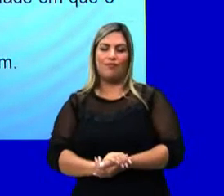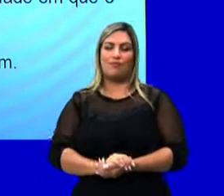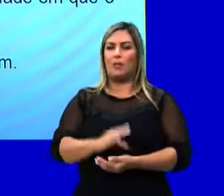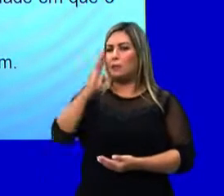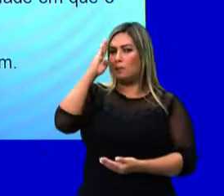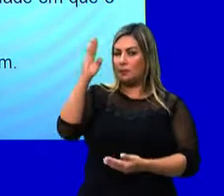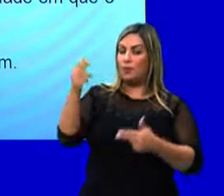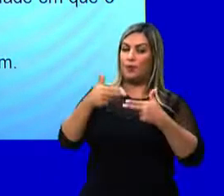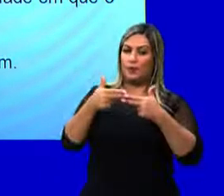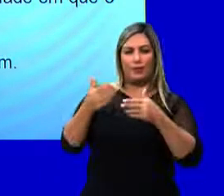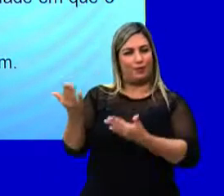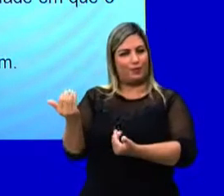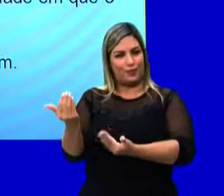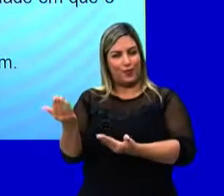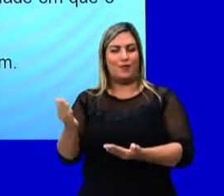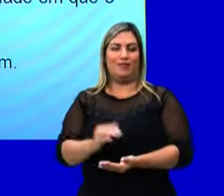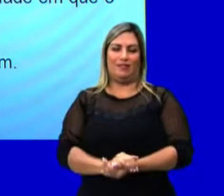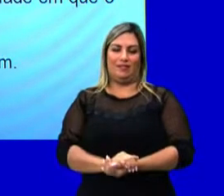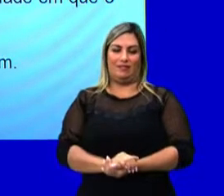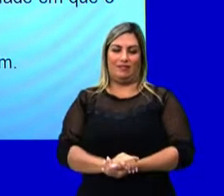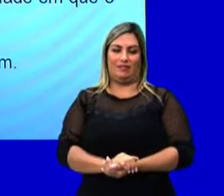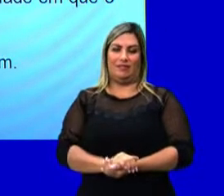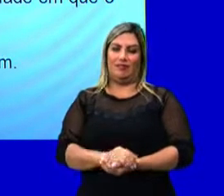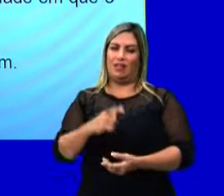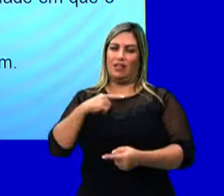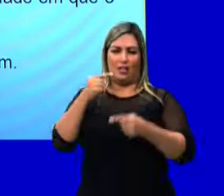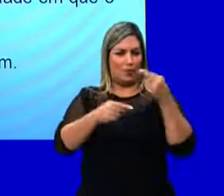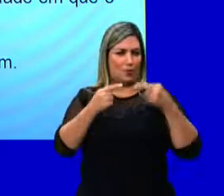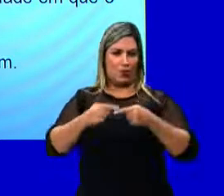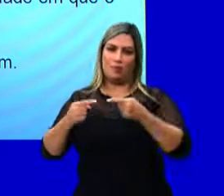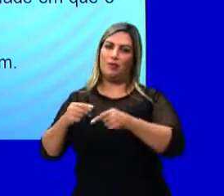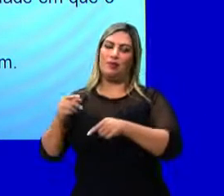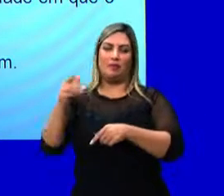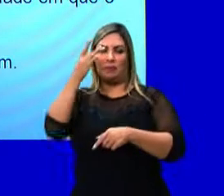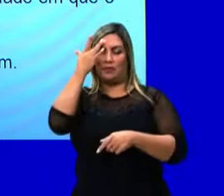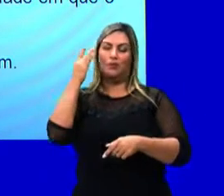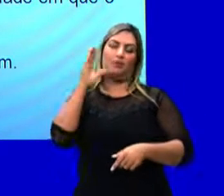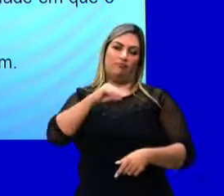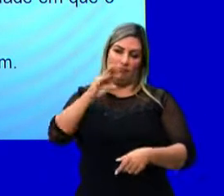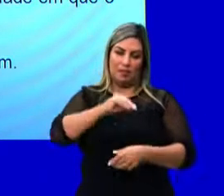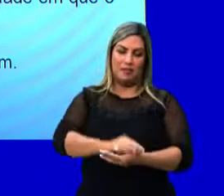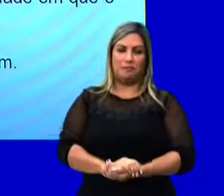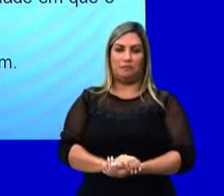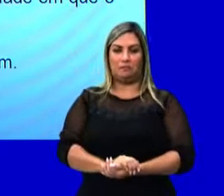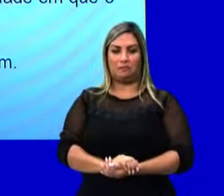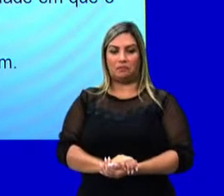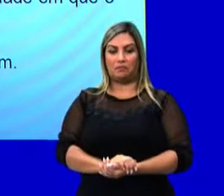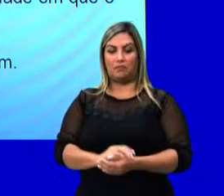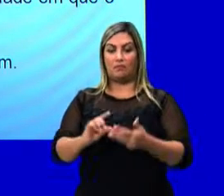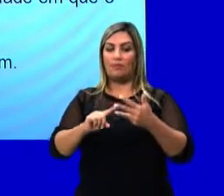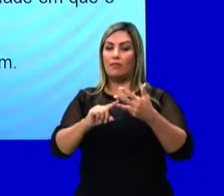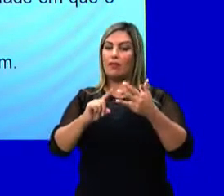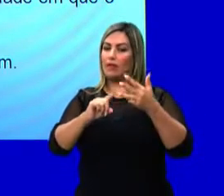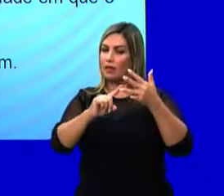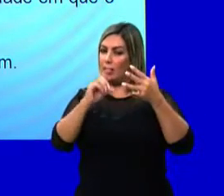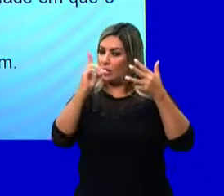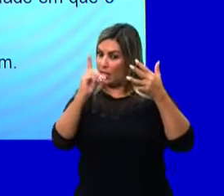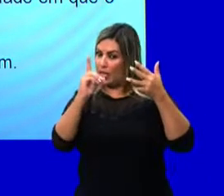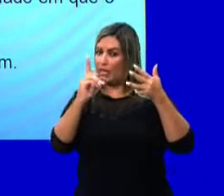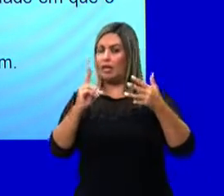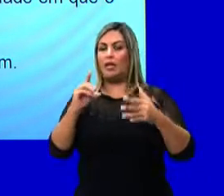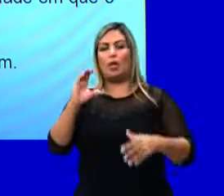prioritariamente utilizada entre os jovens, sendo assim incompatíveis com a situação que o falante se encontra. Ou a letra D,